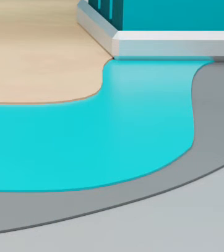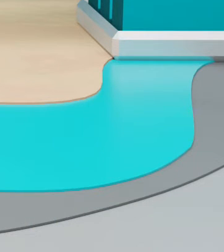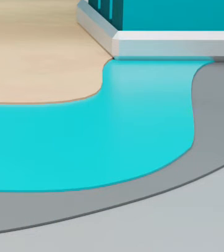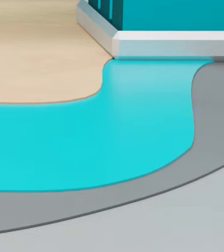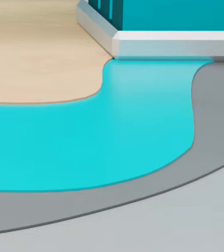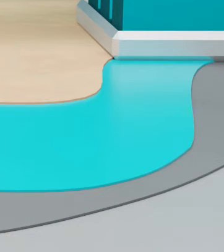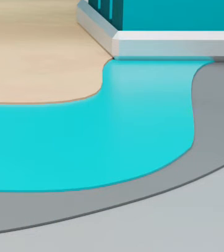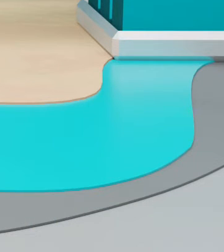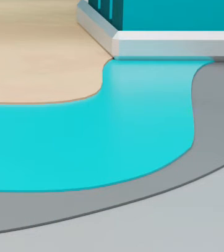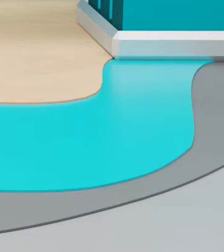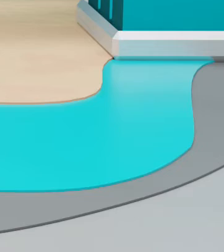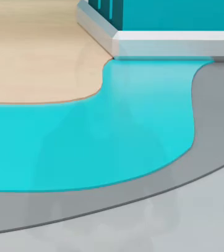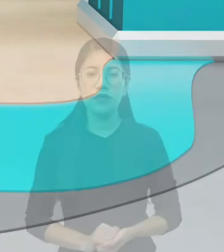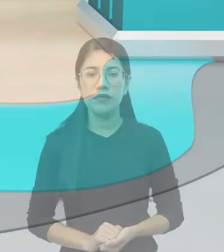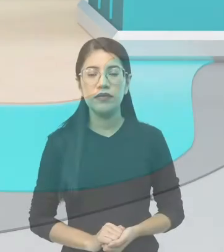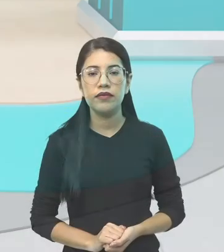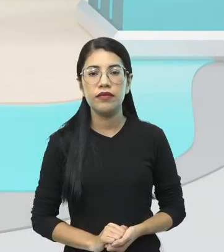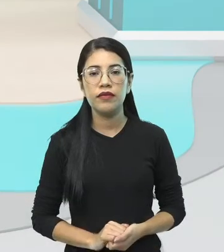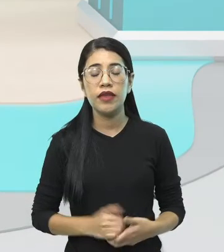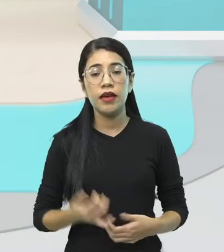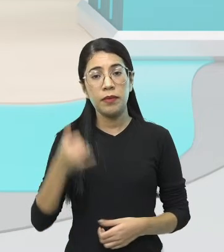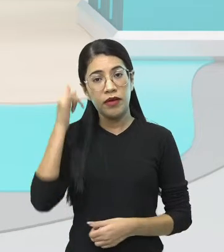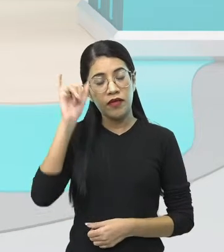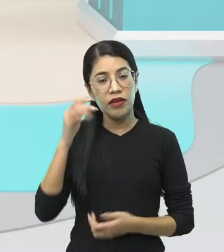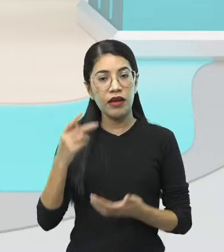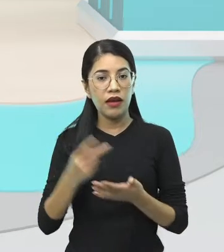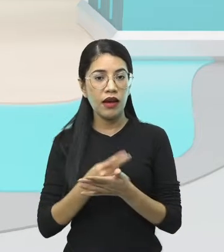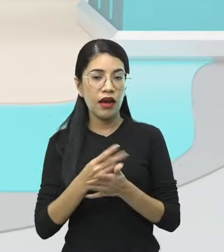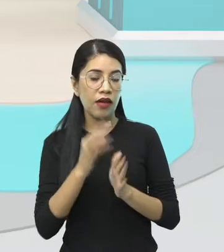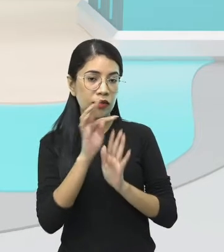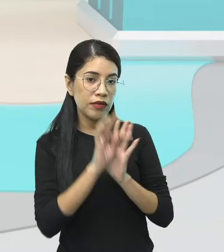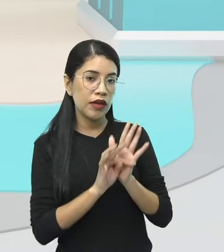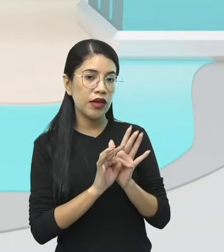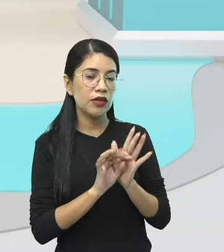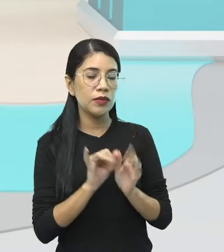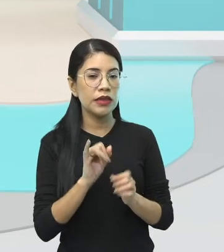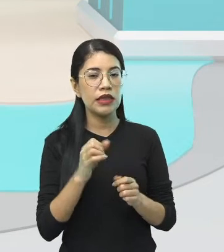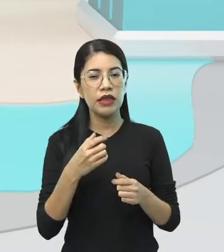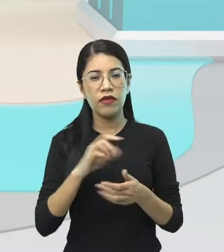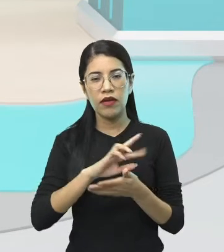desse, né, algum articulador aí dentro do meu texto. Vamos agora ver um exemplo, né? Vamos